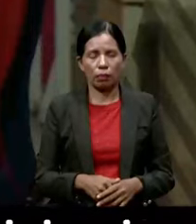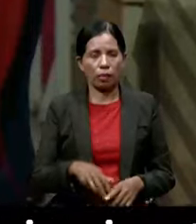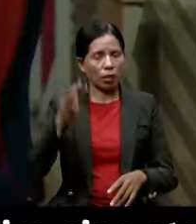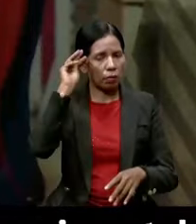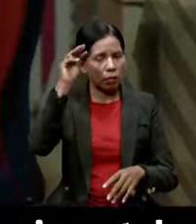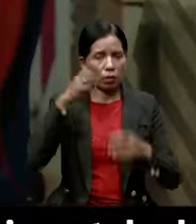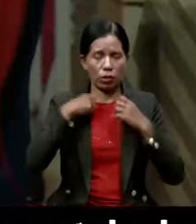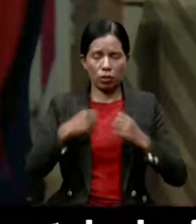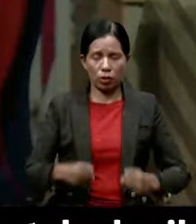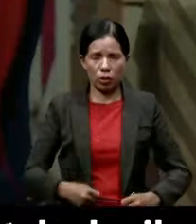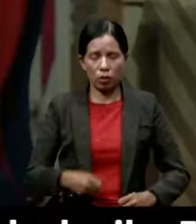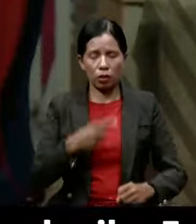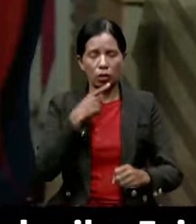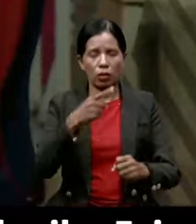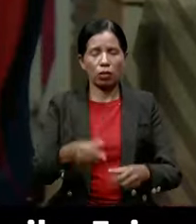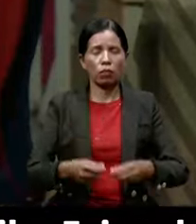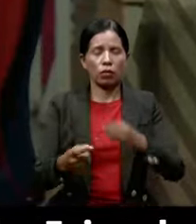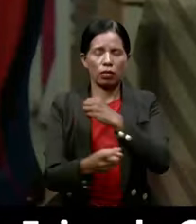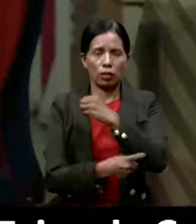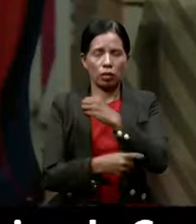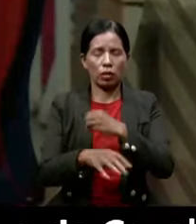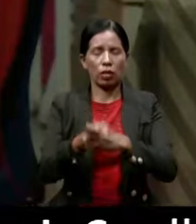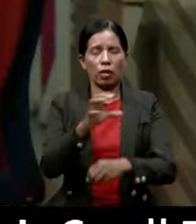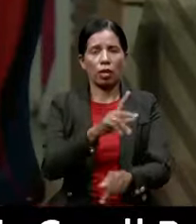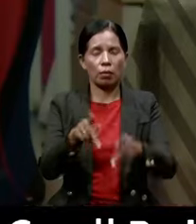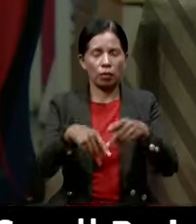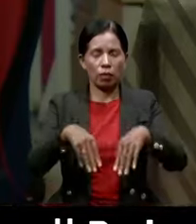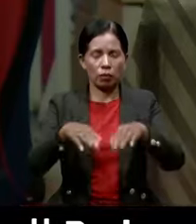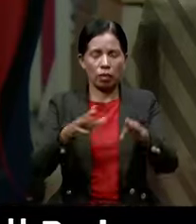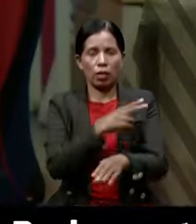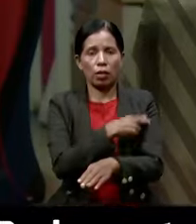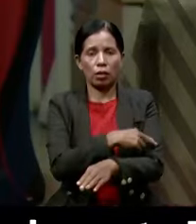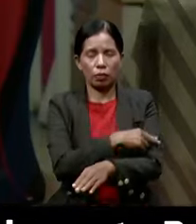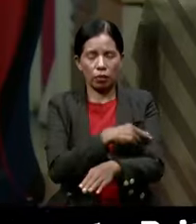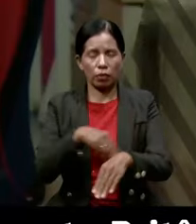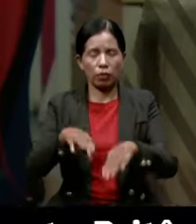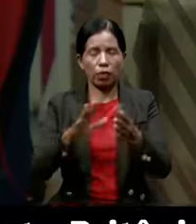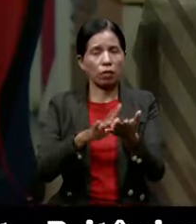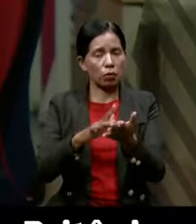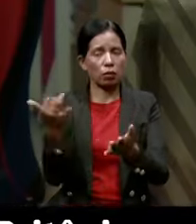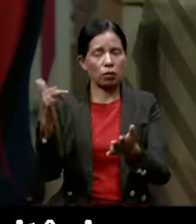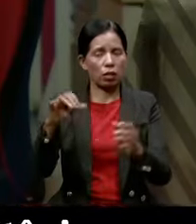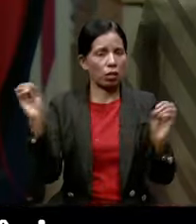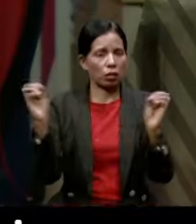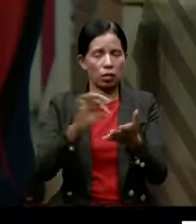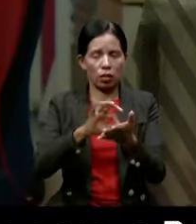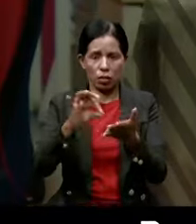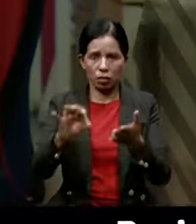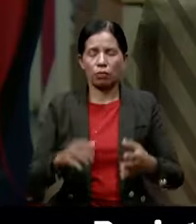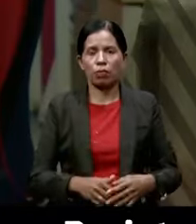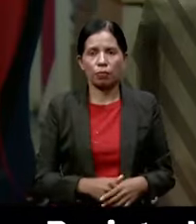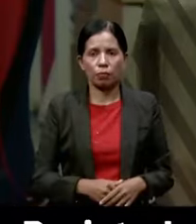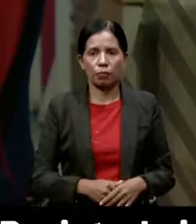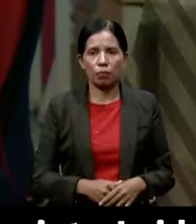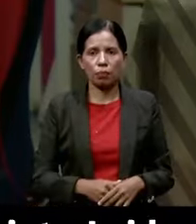Ministério Saúde ameaça se for sanção da farmácia no Aimoro Herbal Sira, nebe makla kohi resisto.